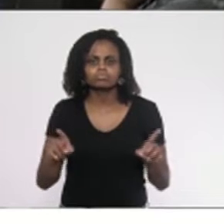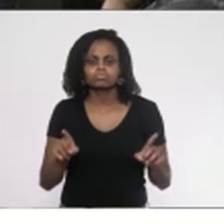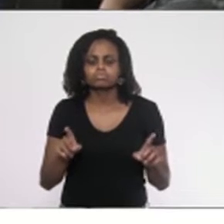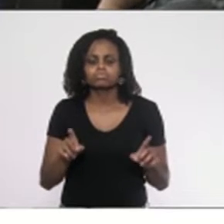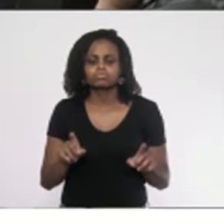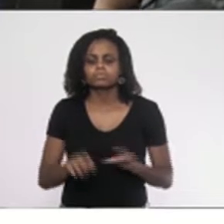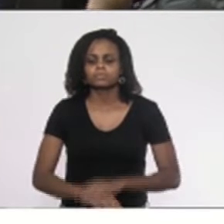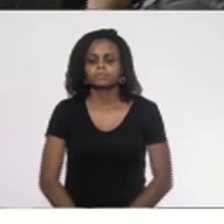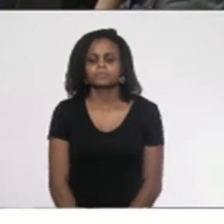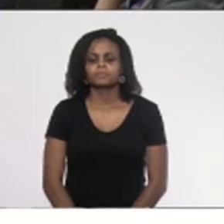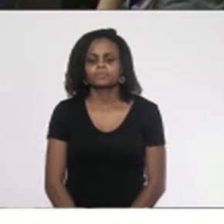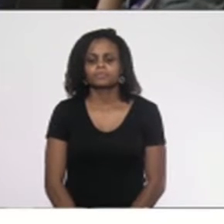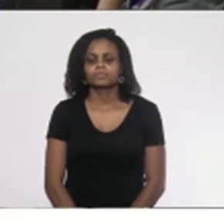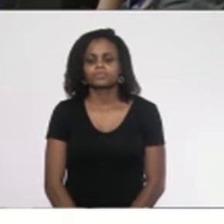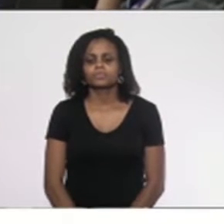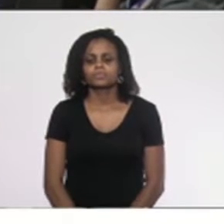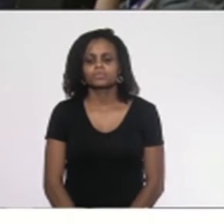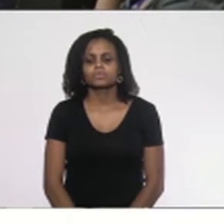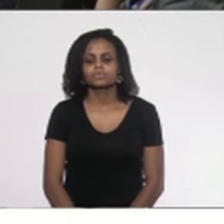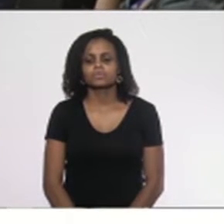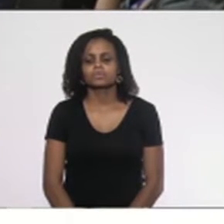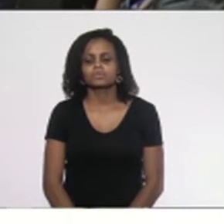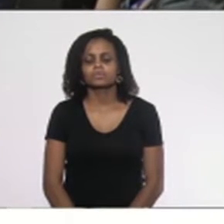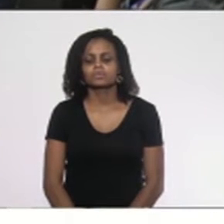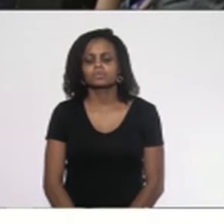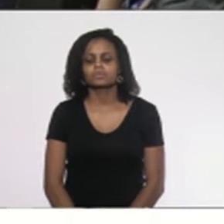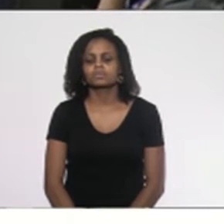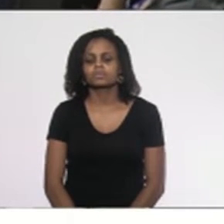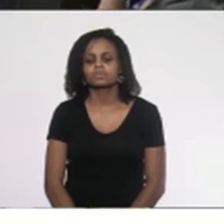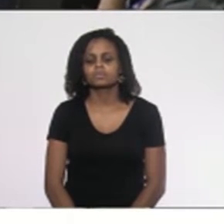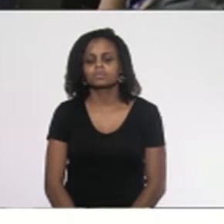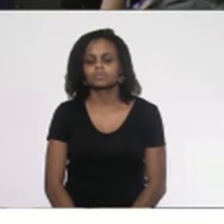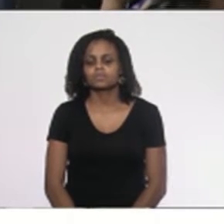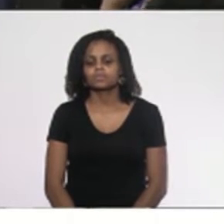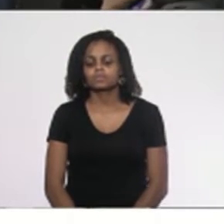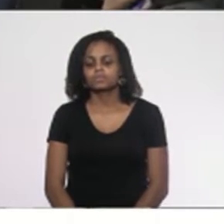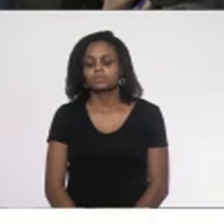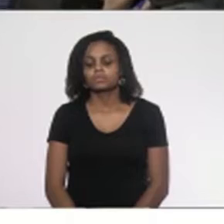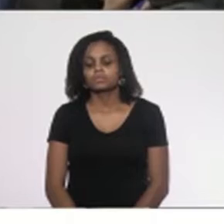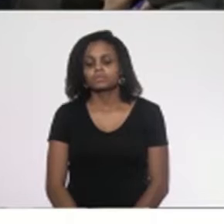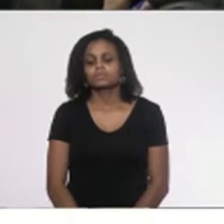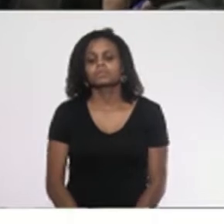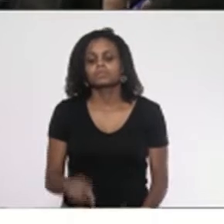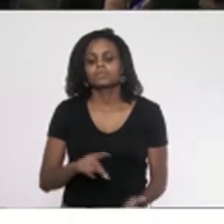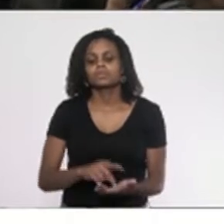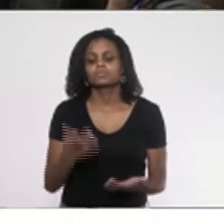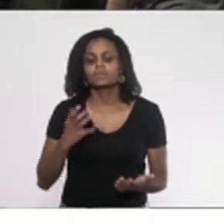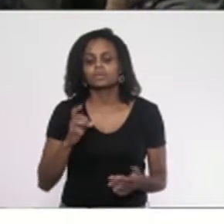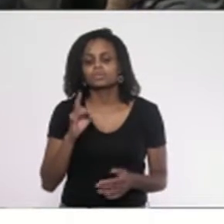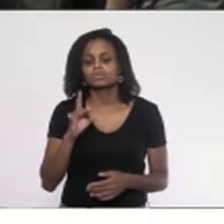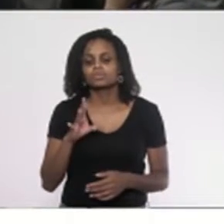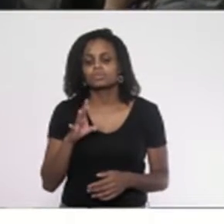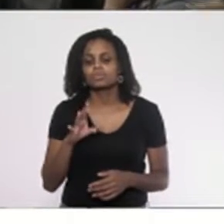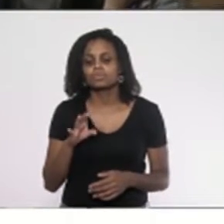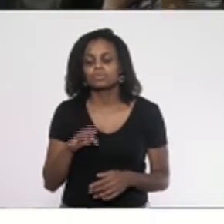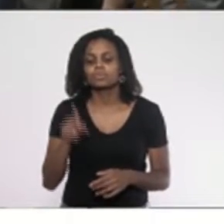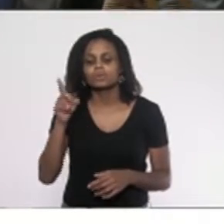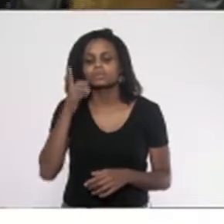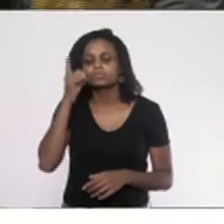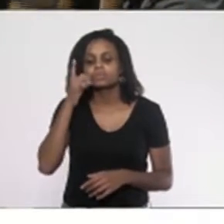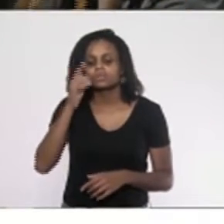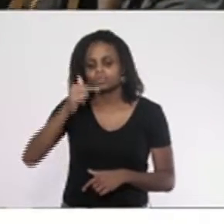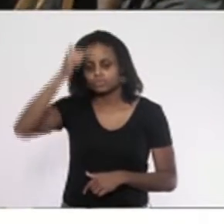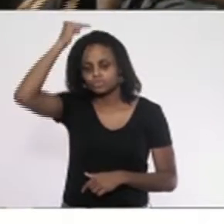Tá, vamos, já posso deliberar o... Claro. Vai discutir? Eu queria... Tá. Na verdade, eu quero só... Enquanto o deputado Luiz